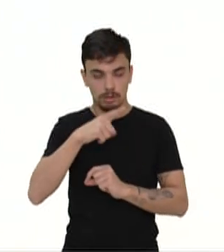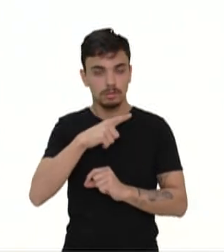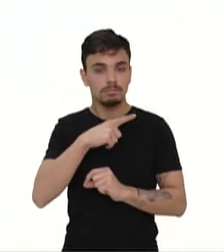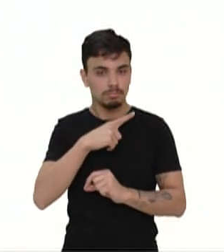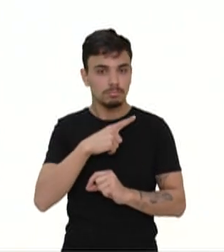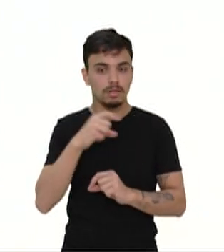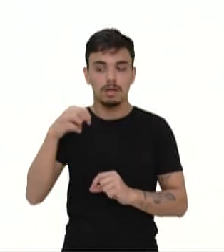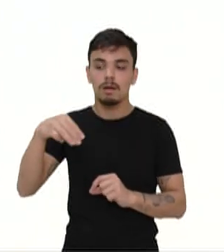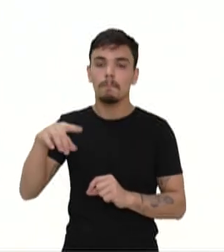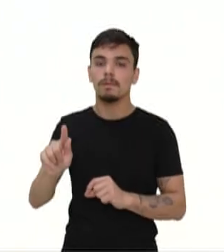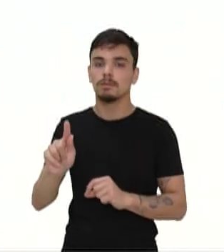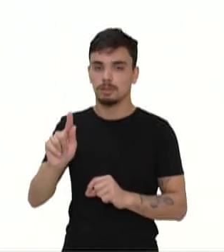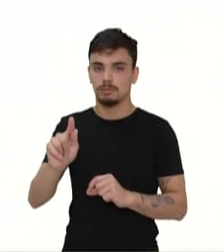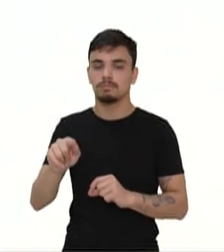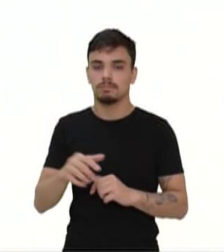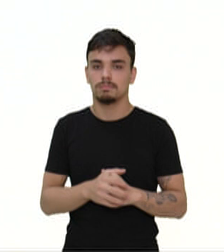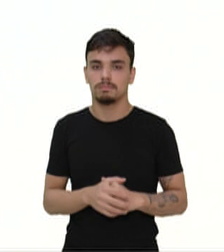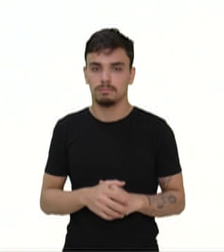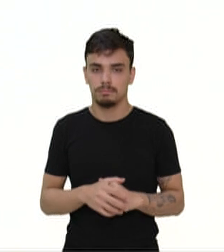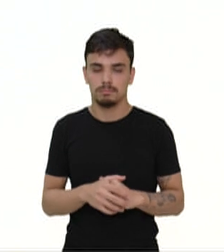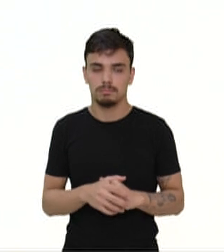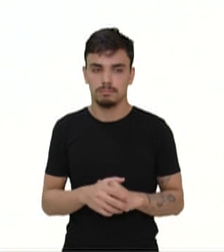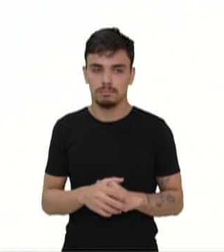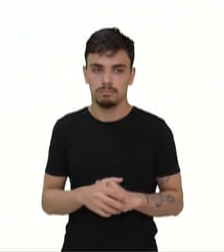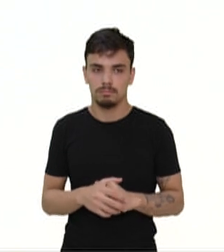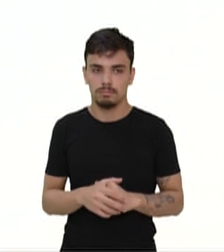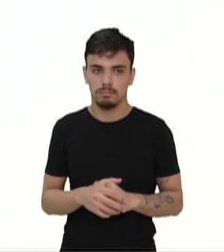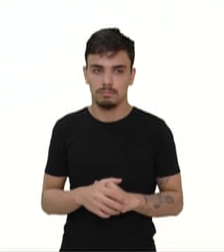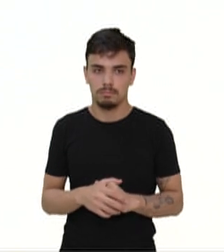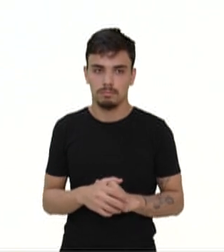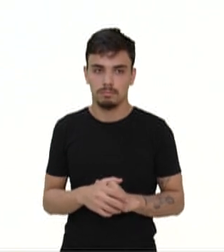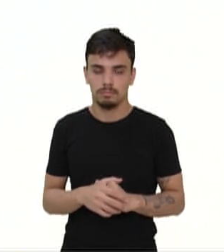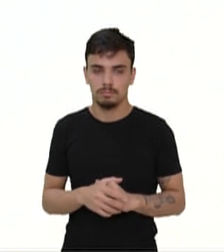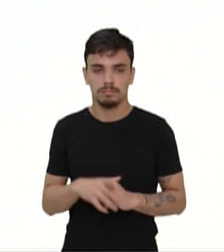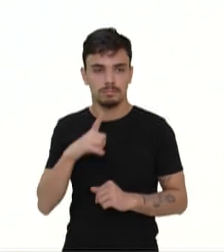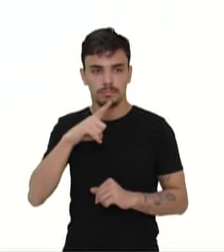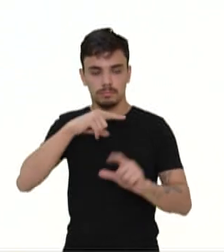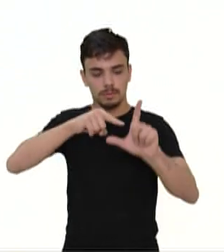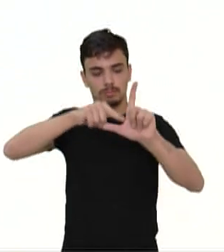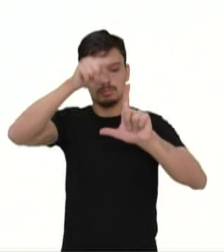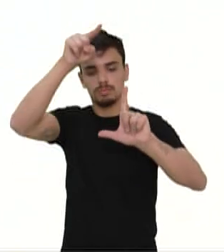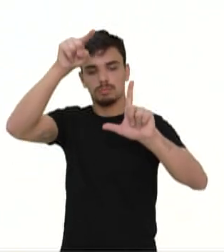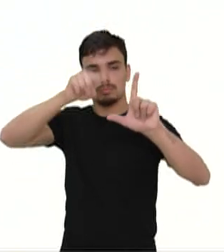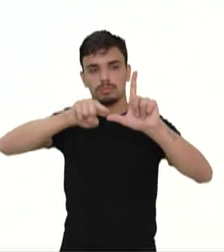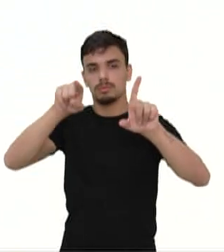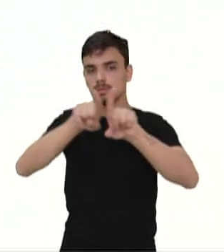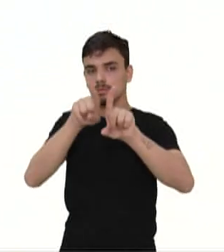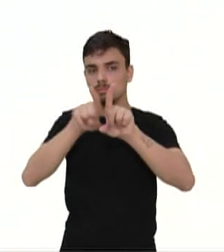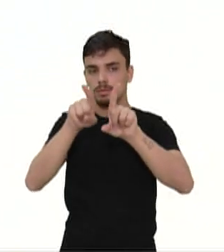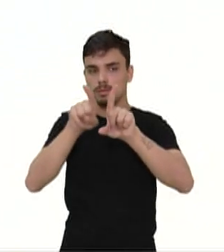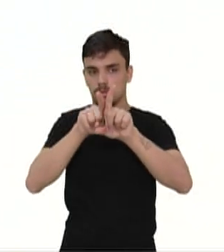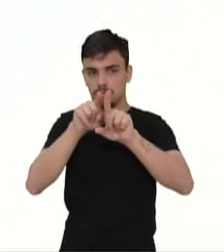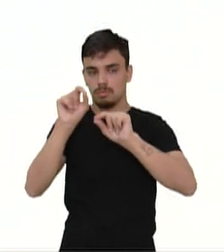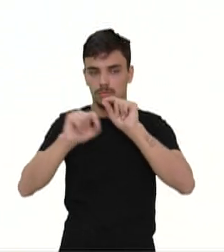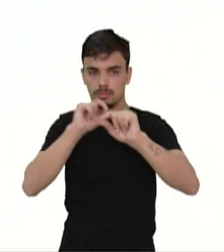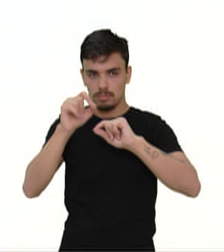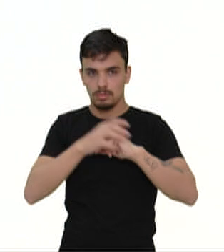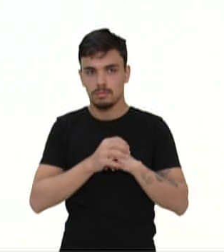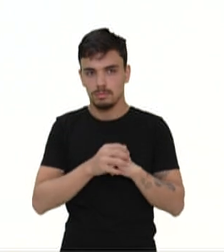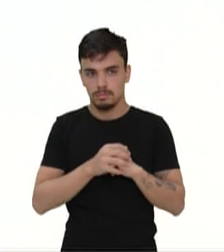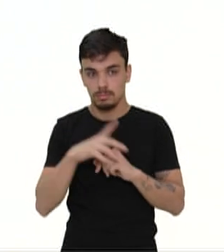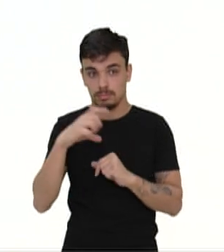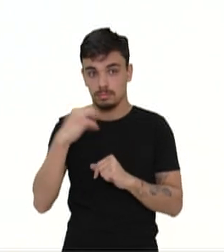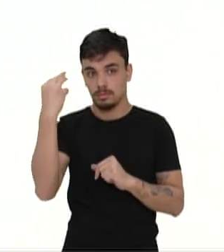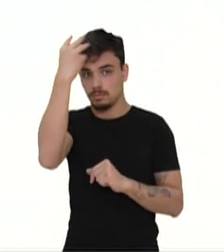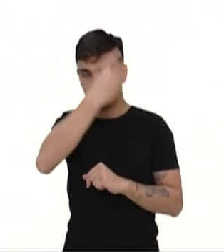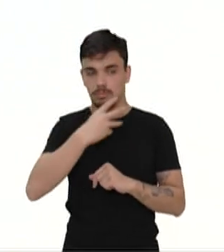em mg, como estava escrito lá no problema, né? Tá lá então, né, a resposta gráfica. Então, em 3